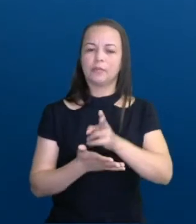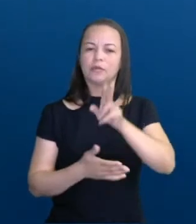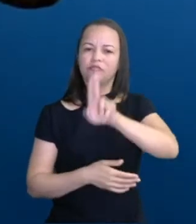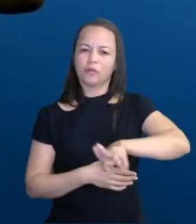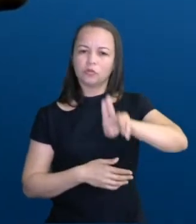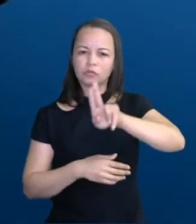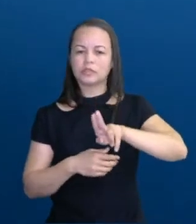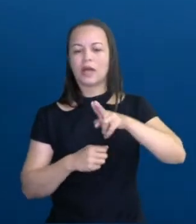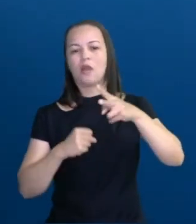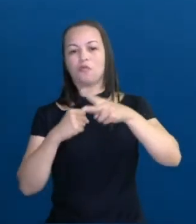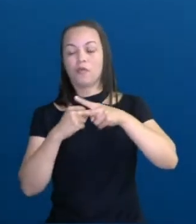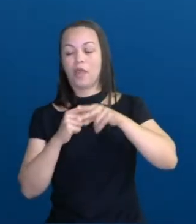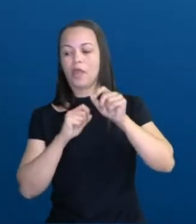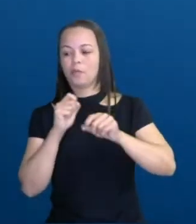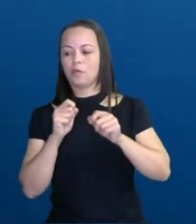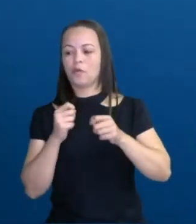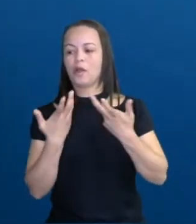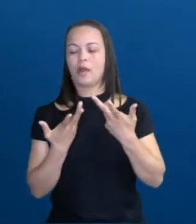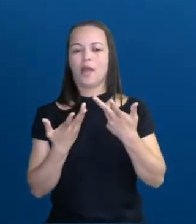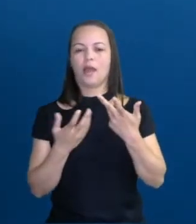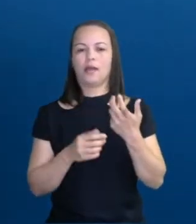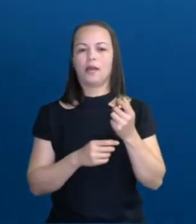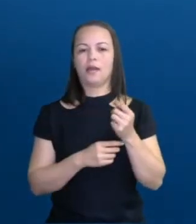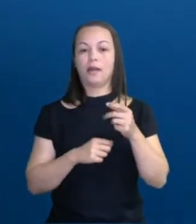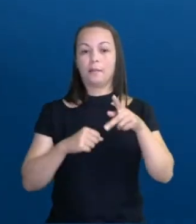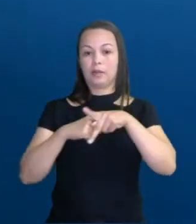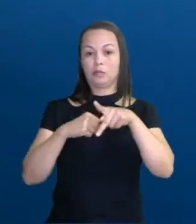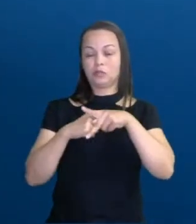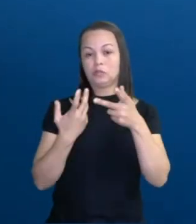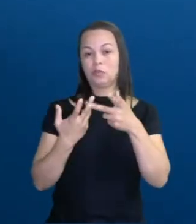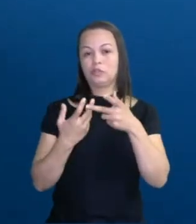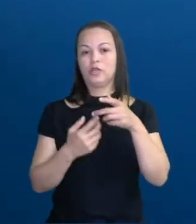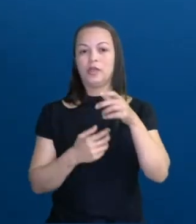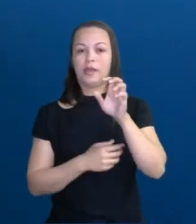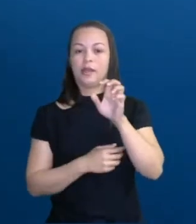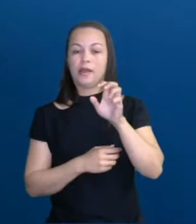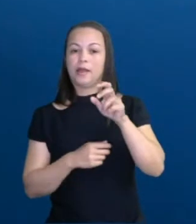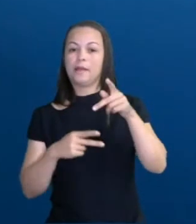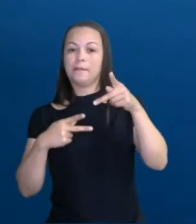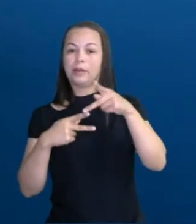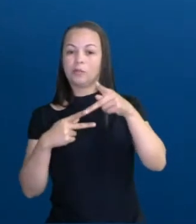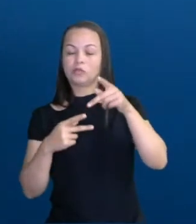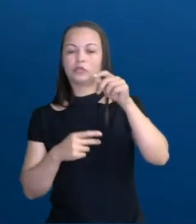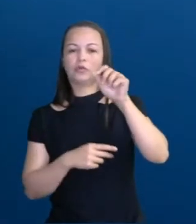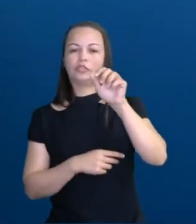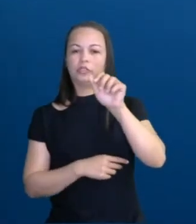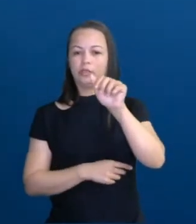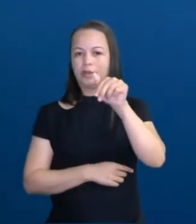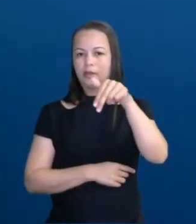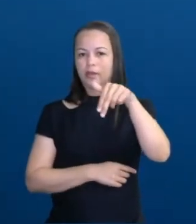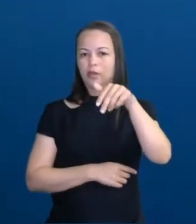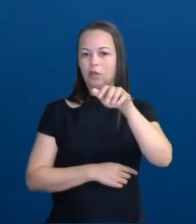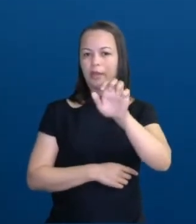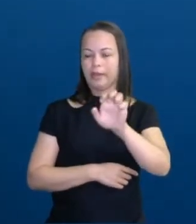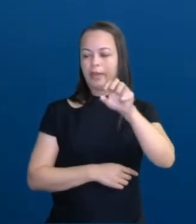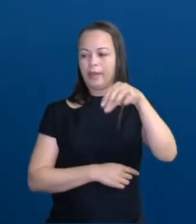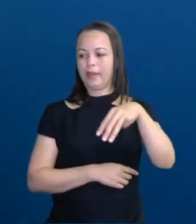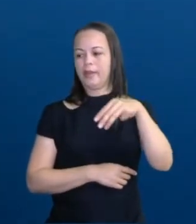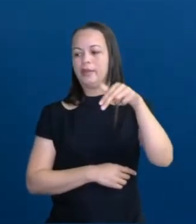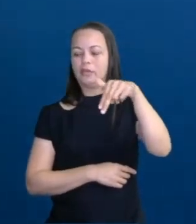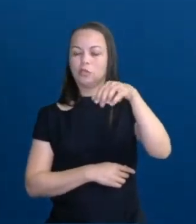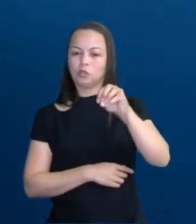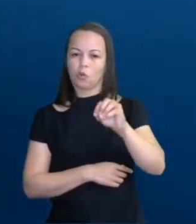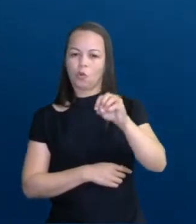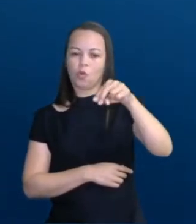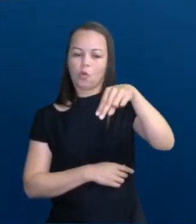vamos utilizar a preposição em ou então as preposições no na nos